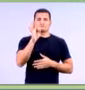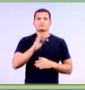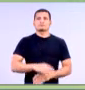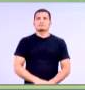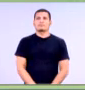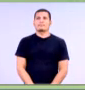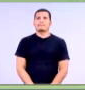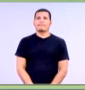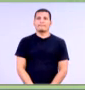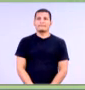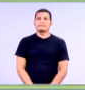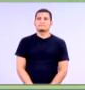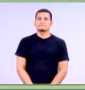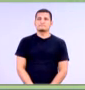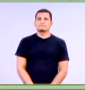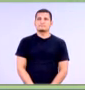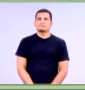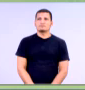isso aí.